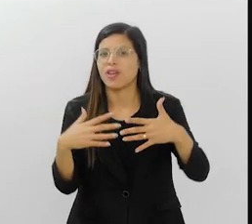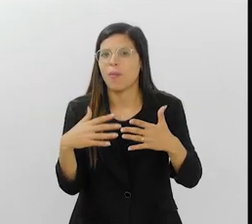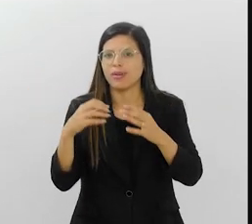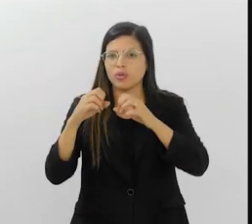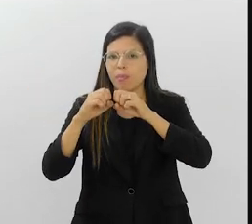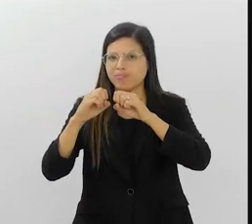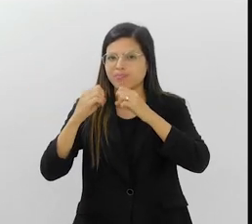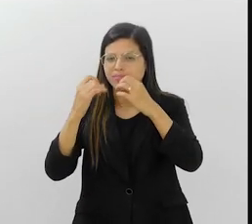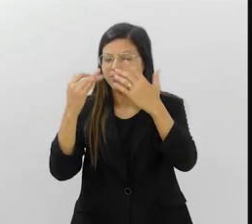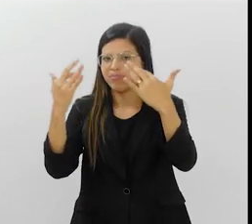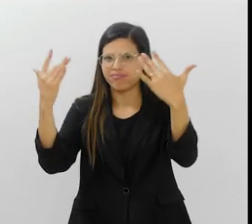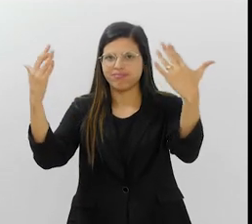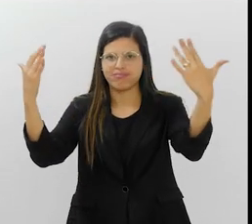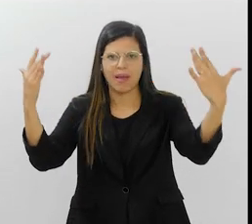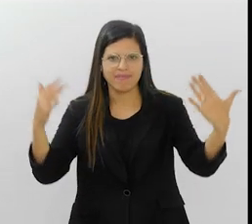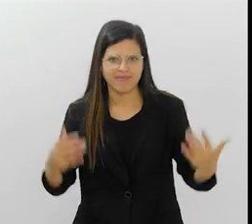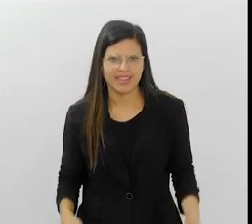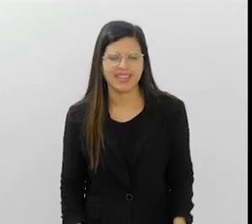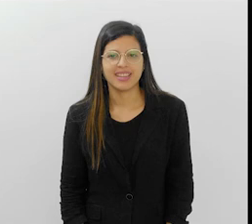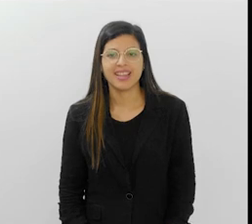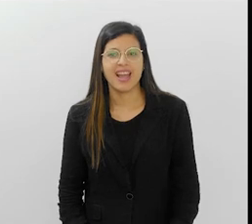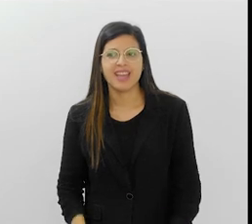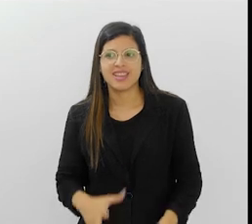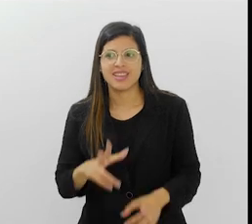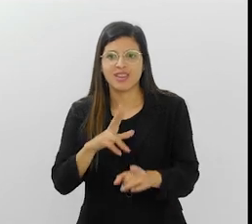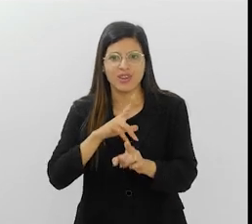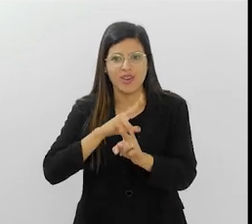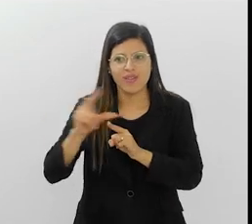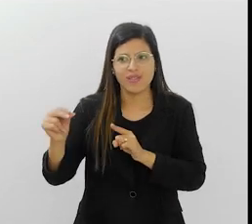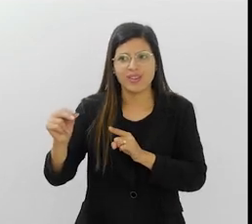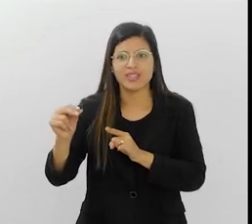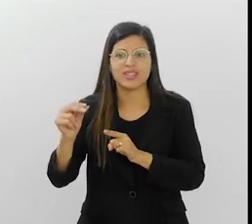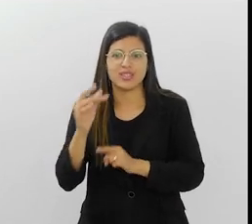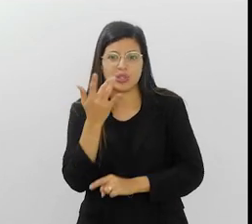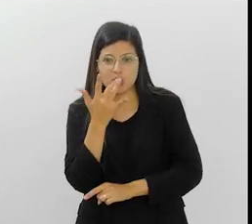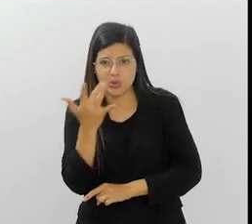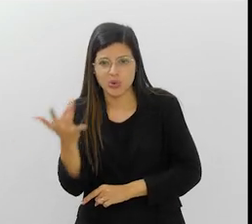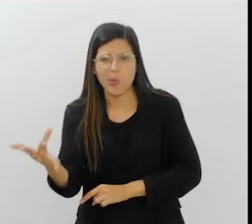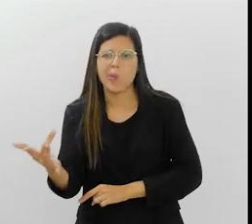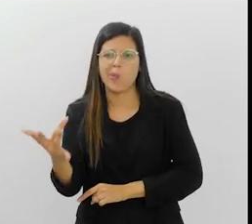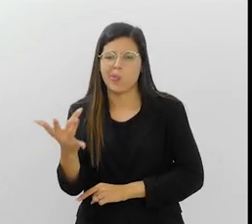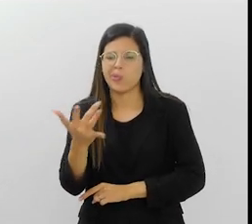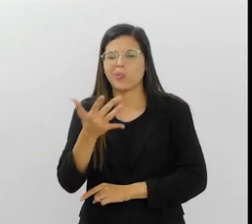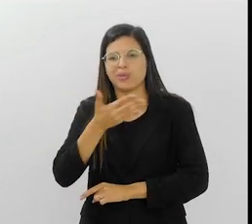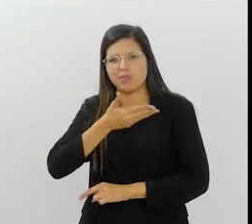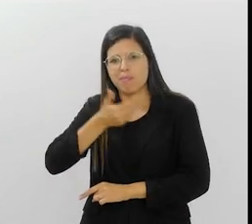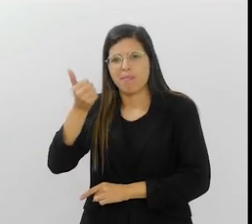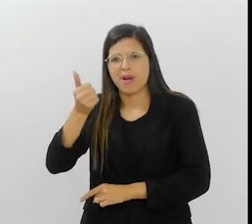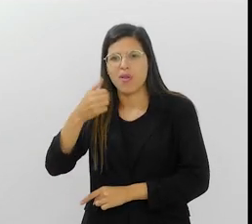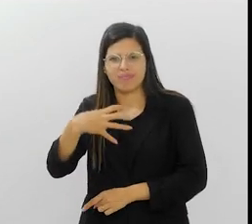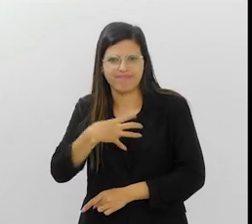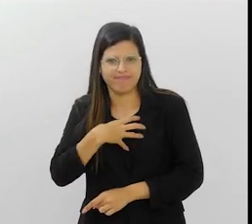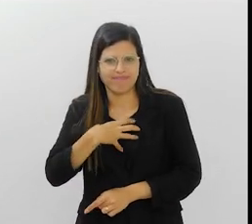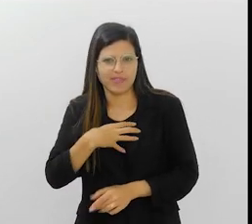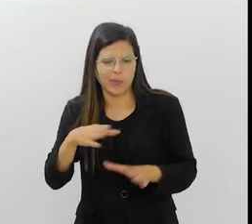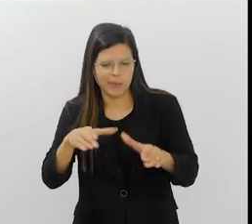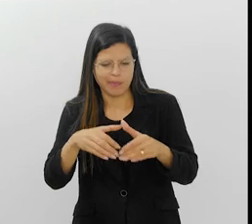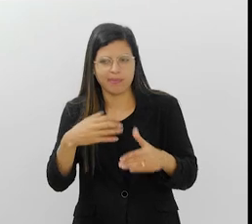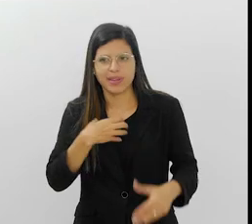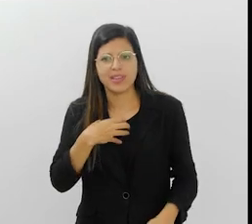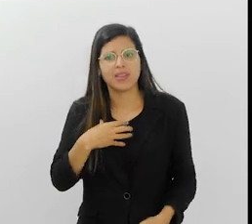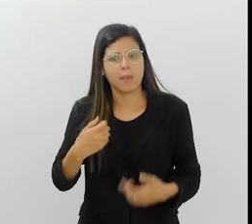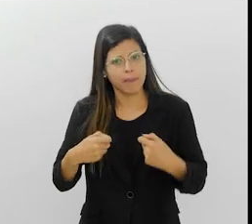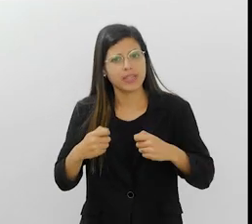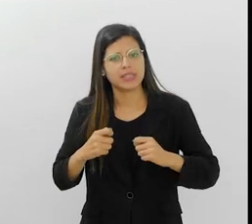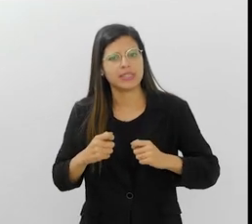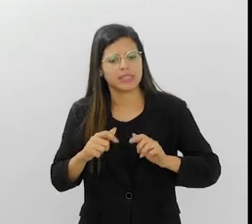começou a brilhar, espocar, tá, tá, tá, tá, tá, tá, tá. E eu ganho o estandarte de ouro de melhor ala de baianas naquele ano. Então, é brigar pelo